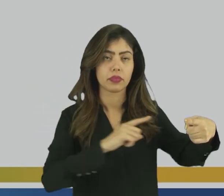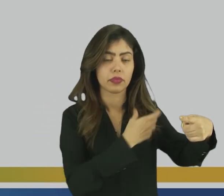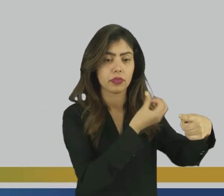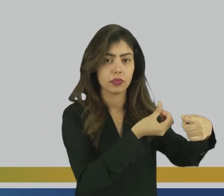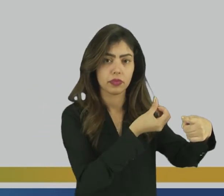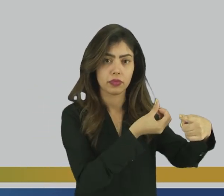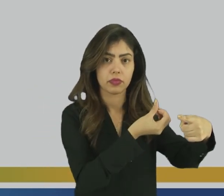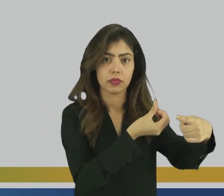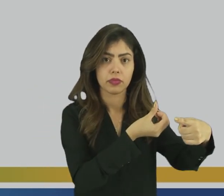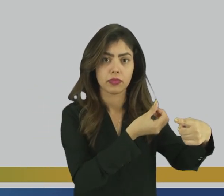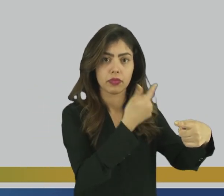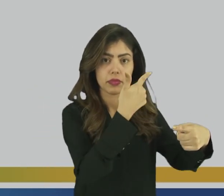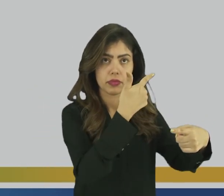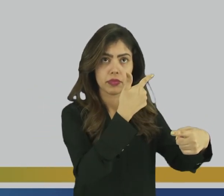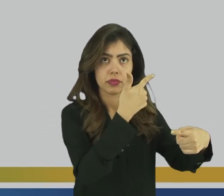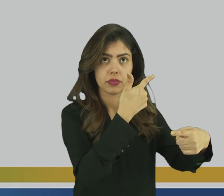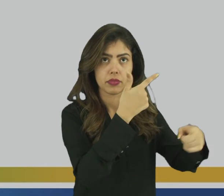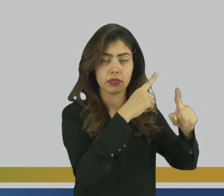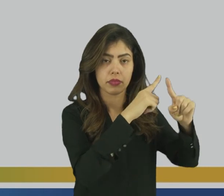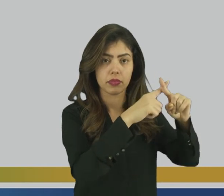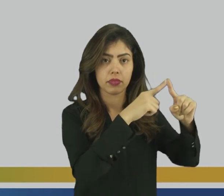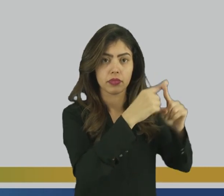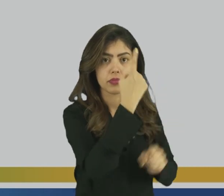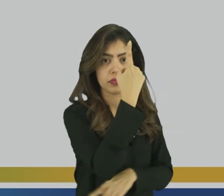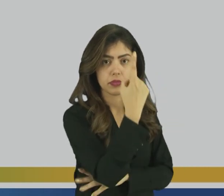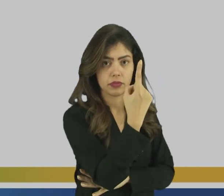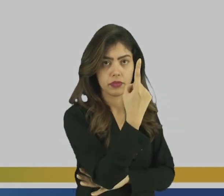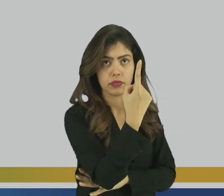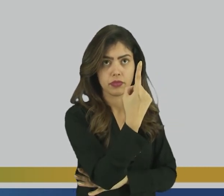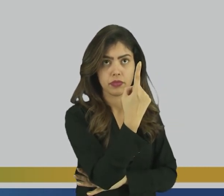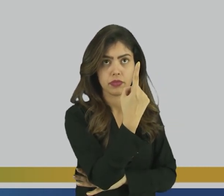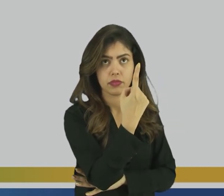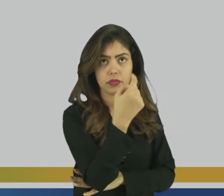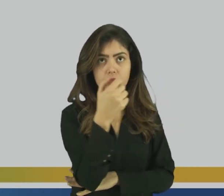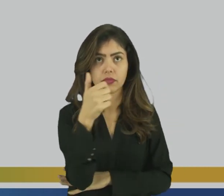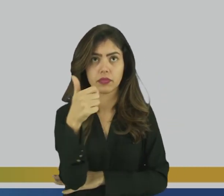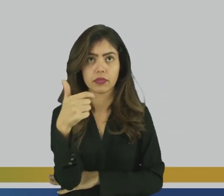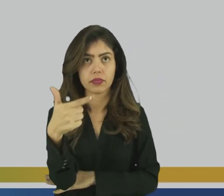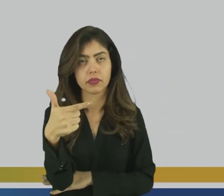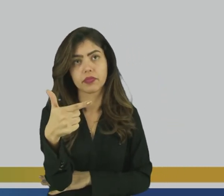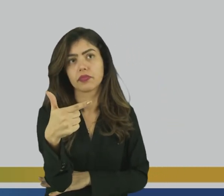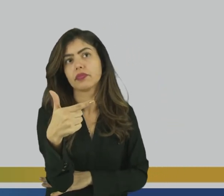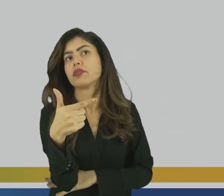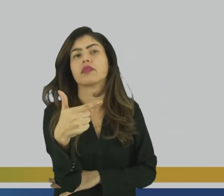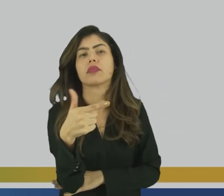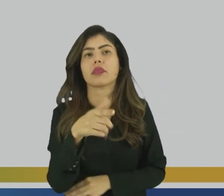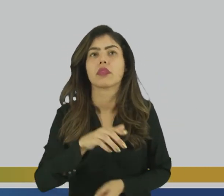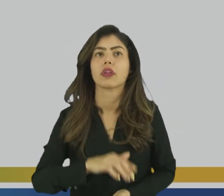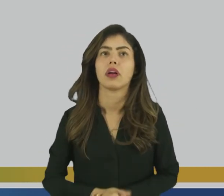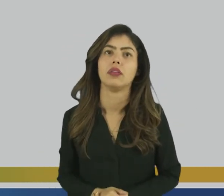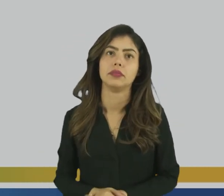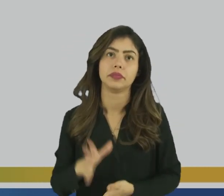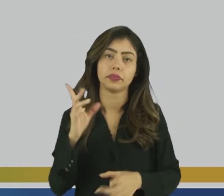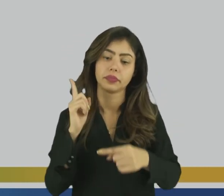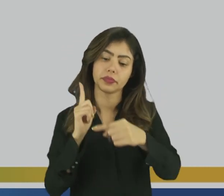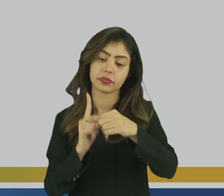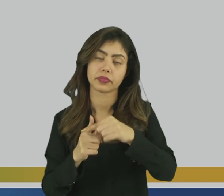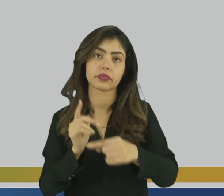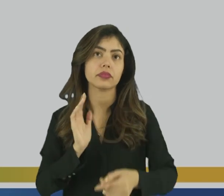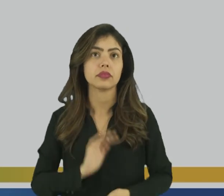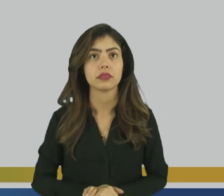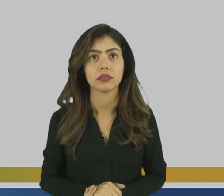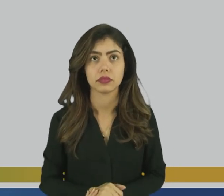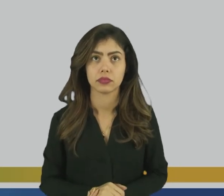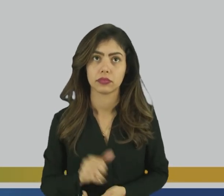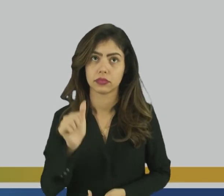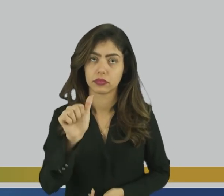para 6, que dá 2. E 2 vezes o numerador, que vai dar 2. Mais.